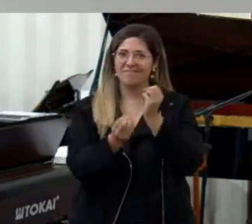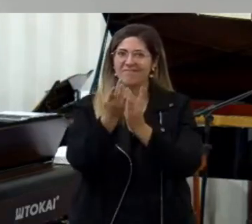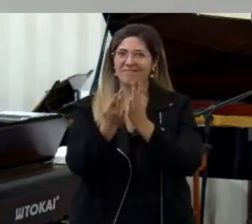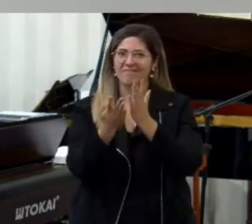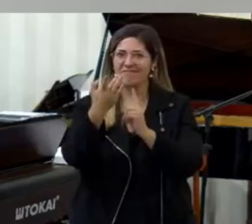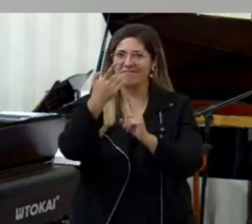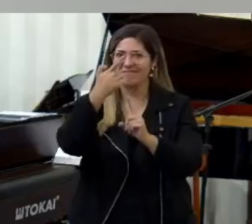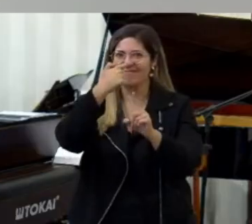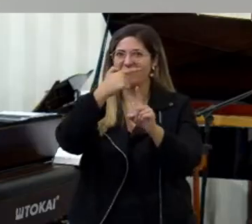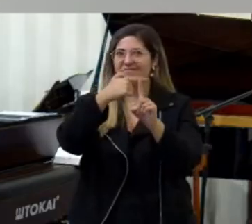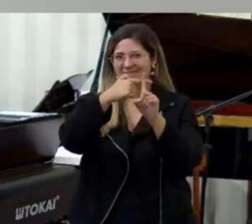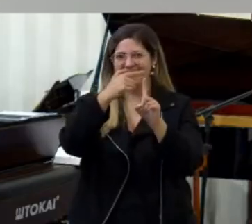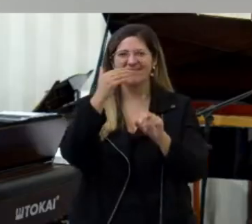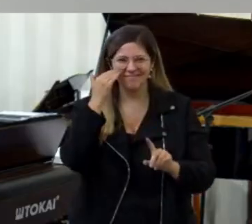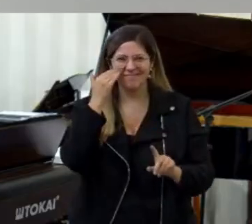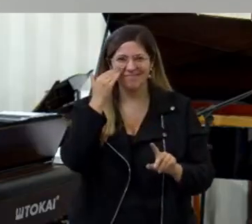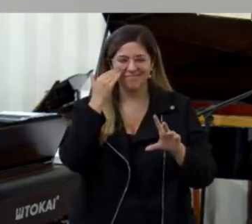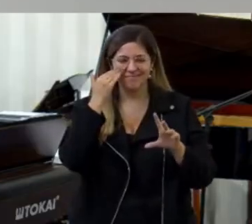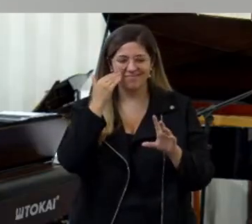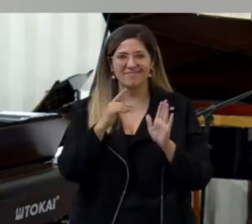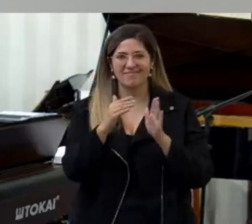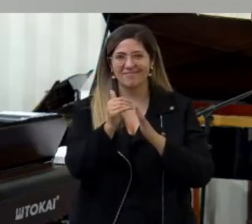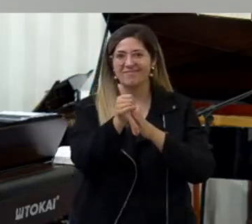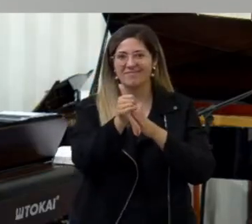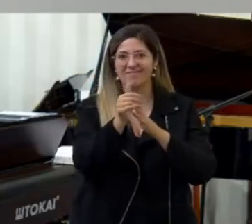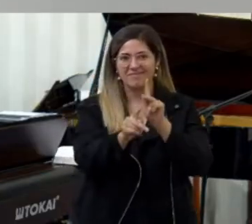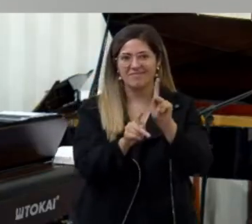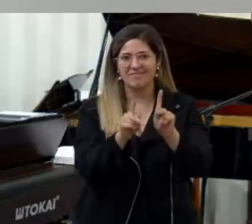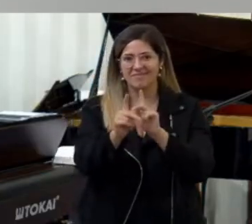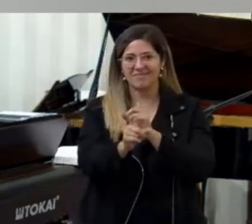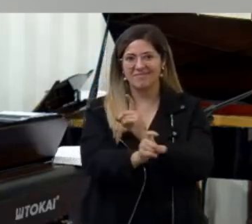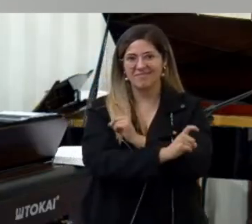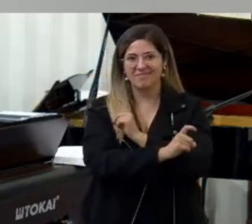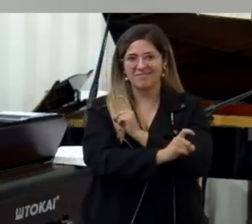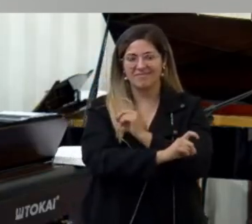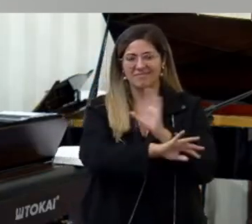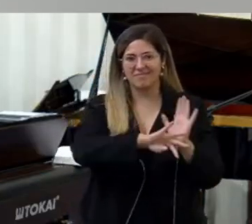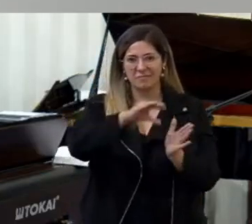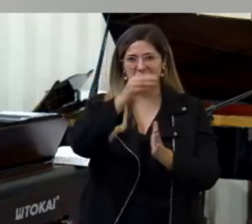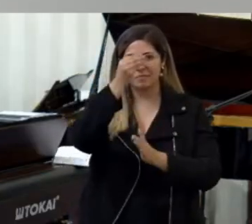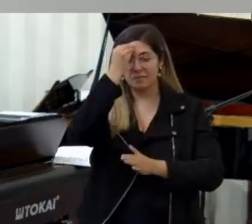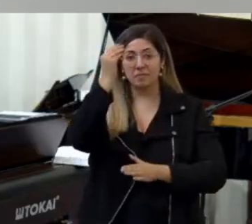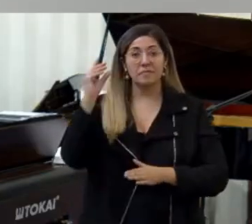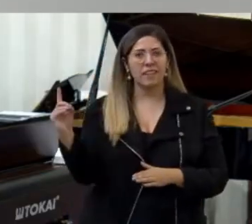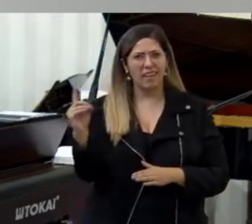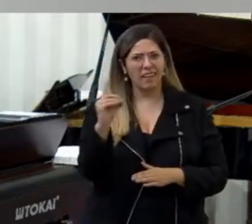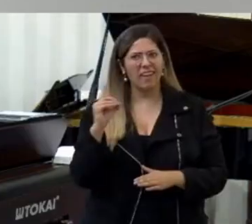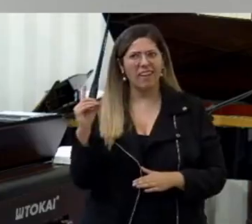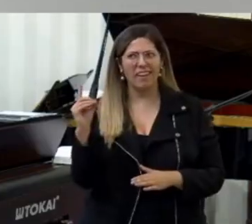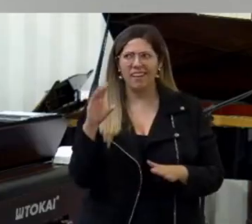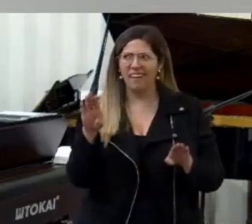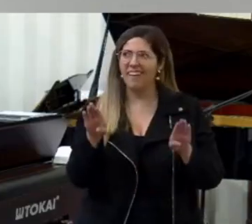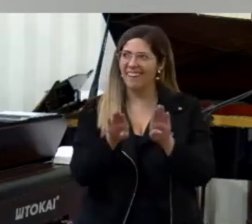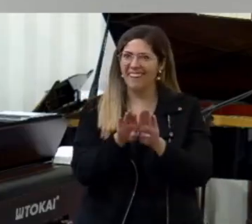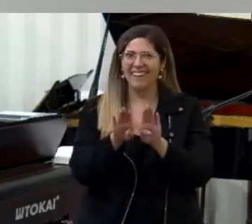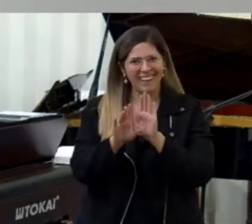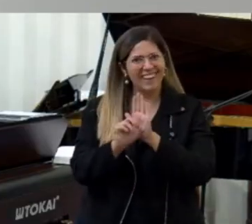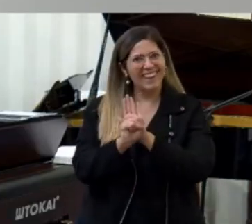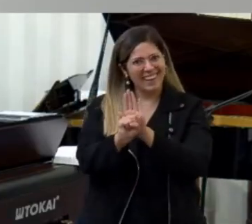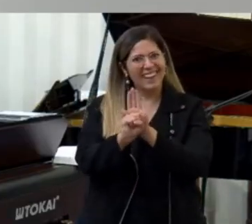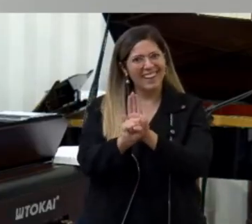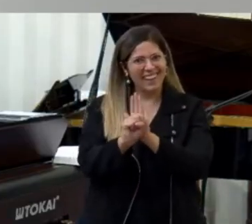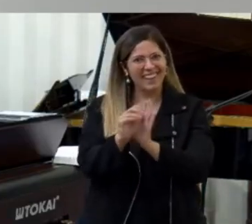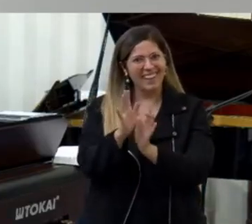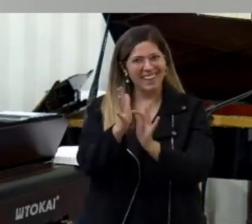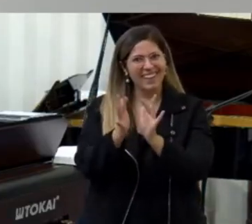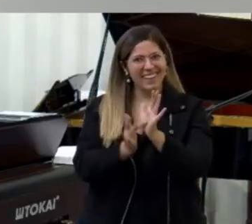lá atrás. Já pensou? Davi também tinha um pouco disso. Davi tinha mais do que isso.